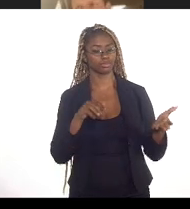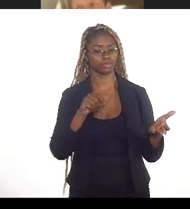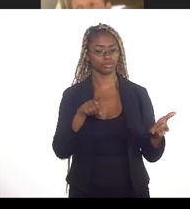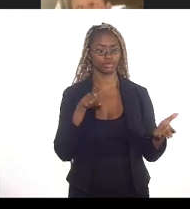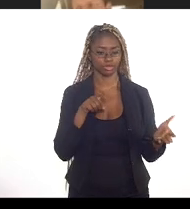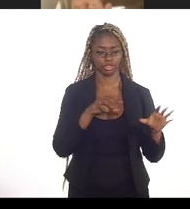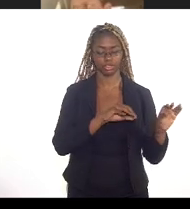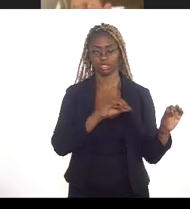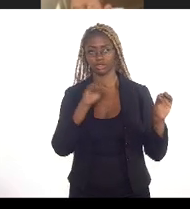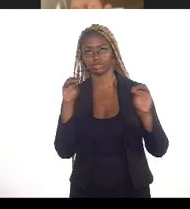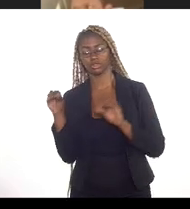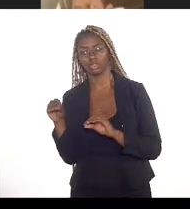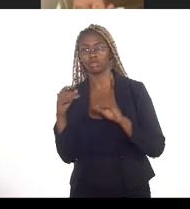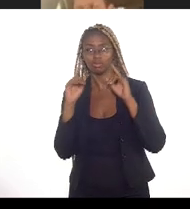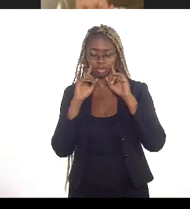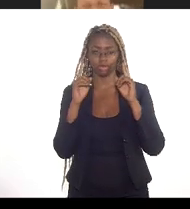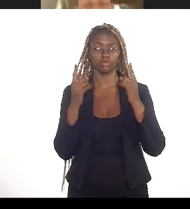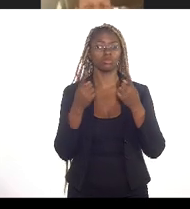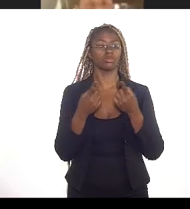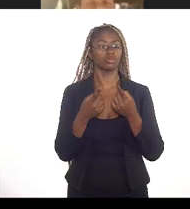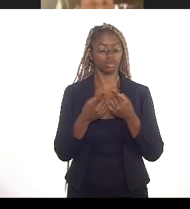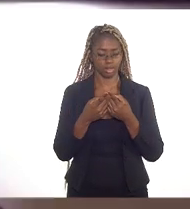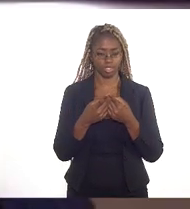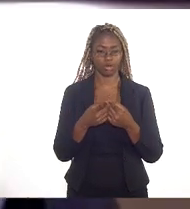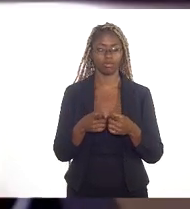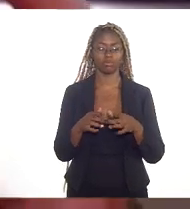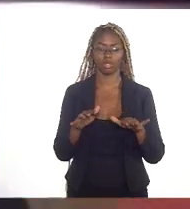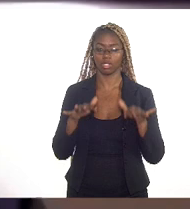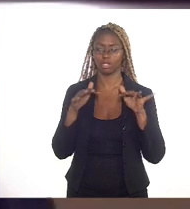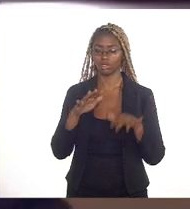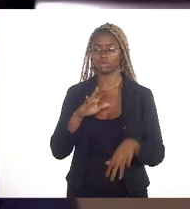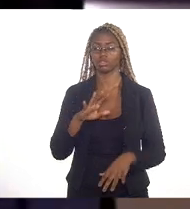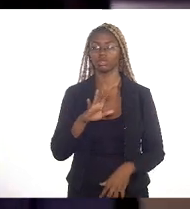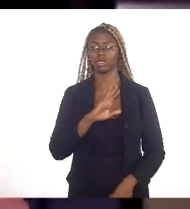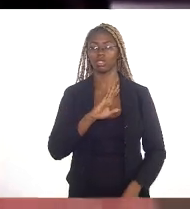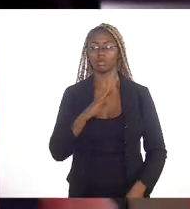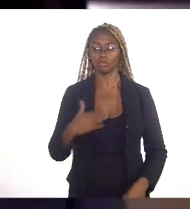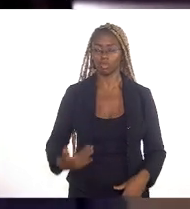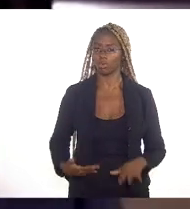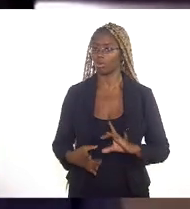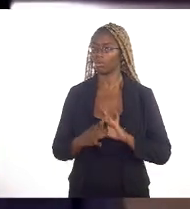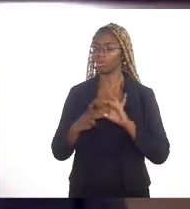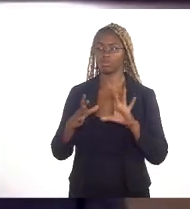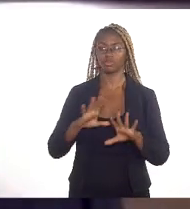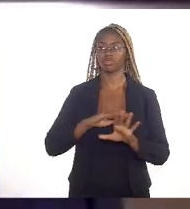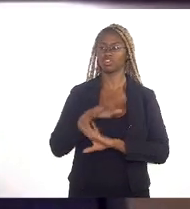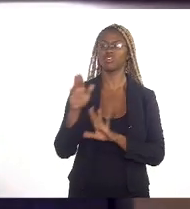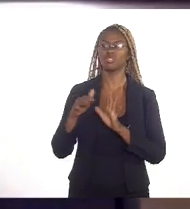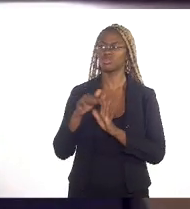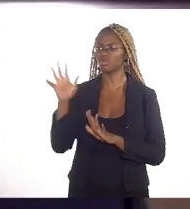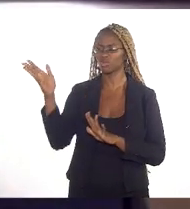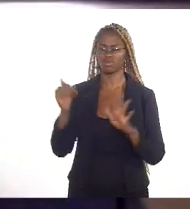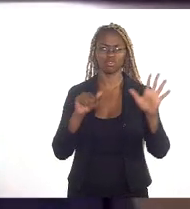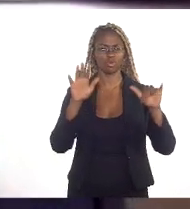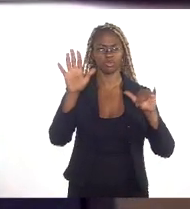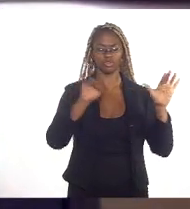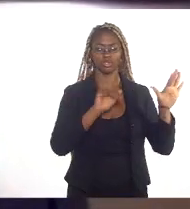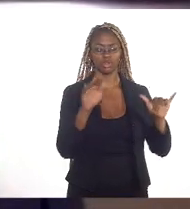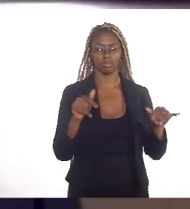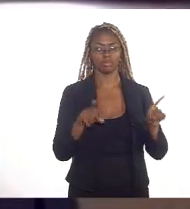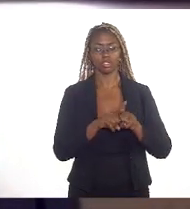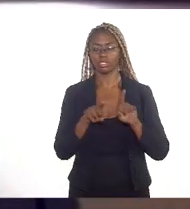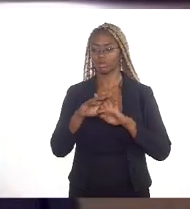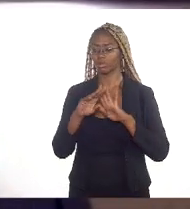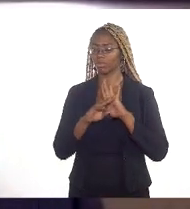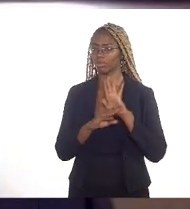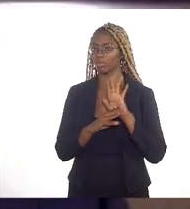essa reunião, que seria uma reunião, faz uma audiência pública, convida todos os interessados, inclusive o Ministério Público, e ele vai estar na pauta durante a semana.